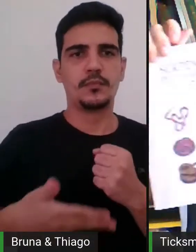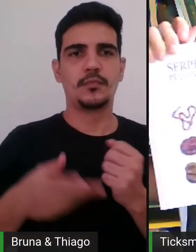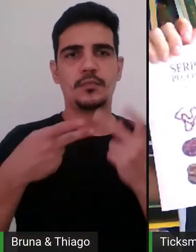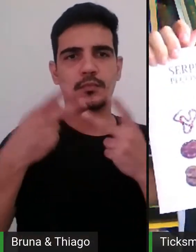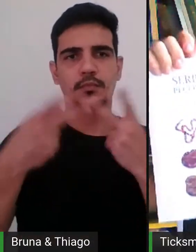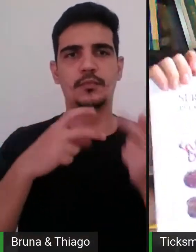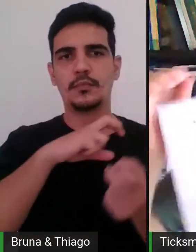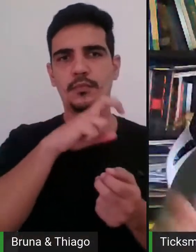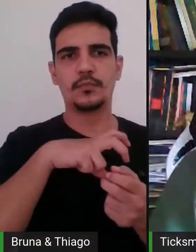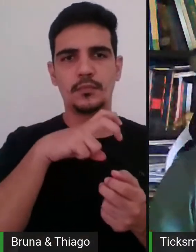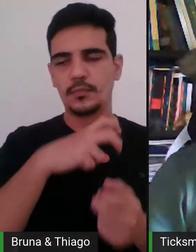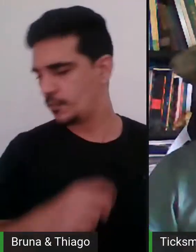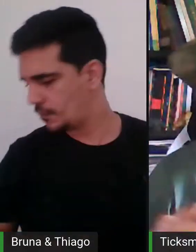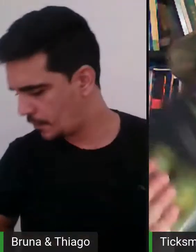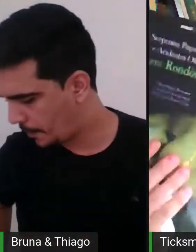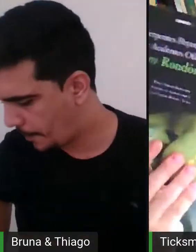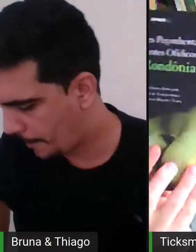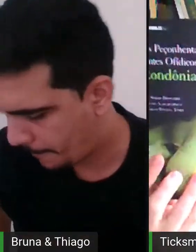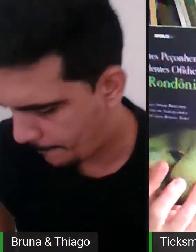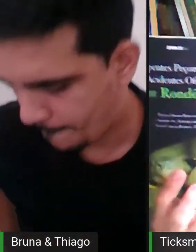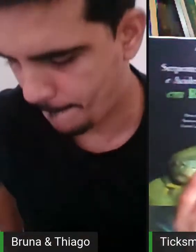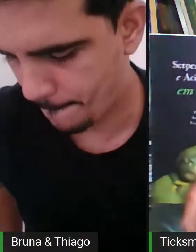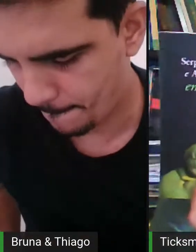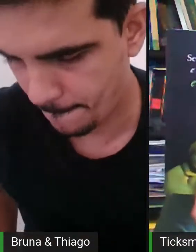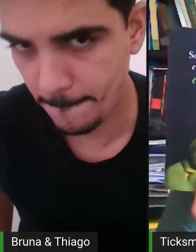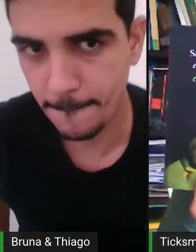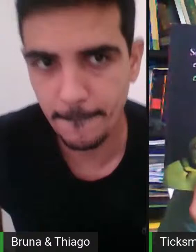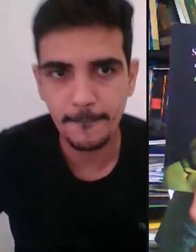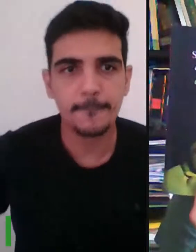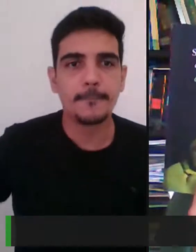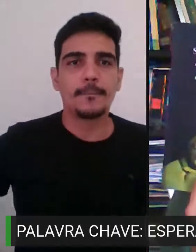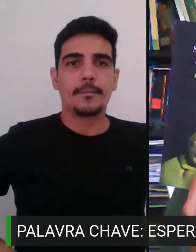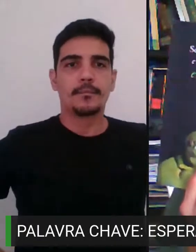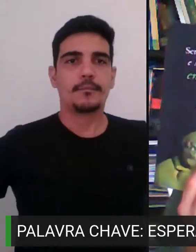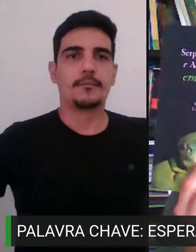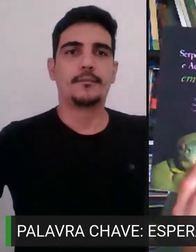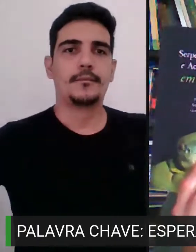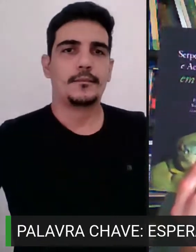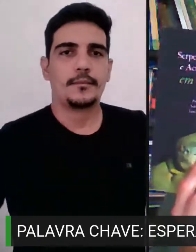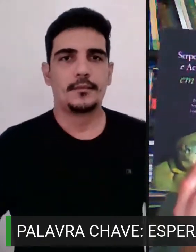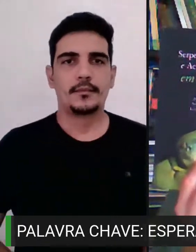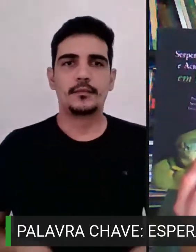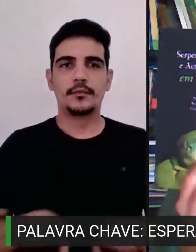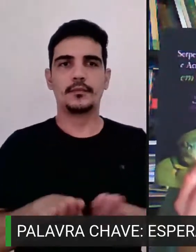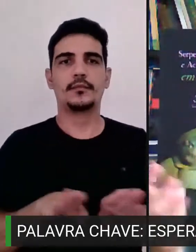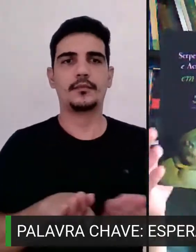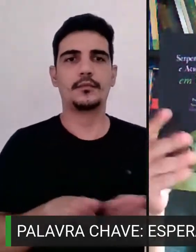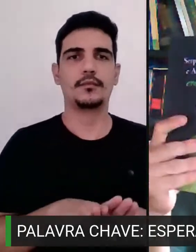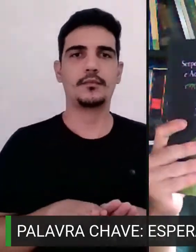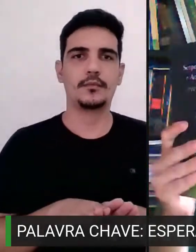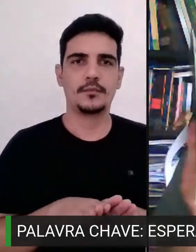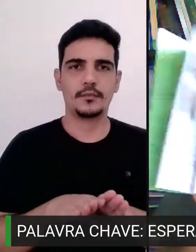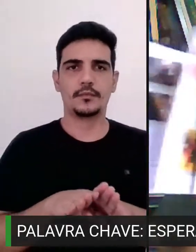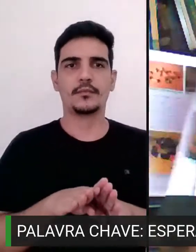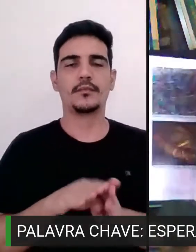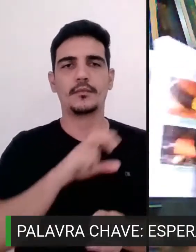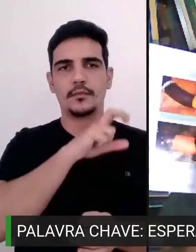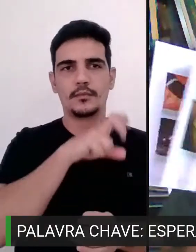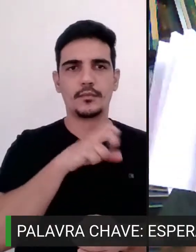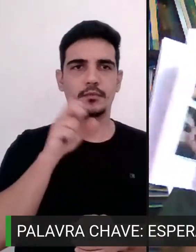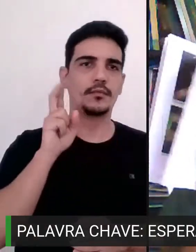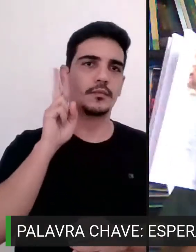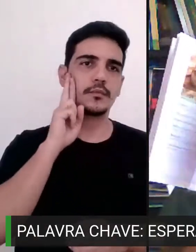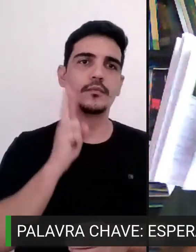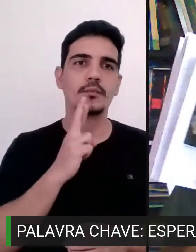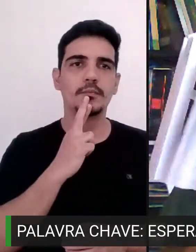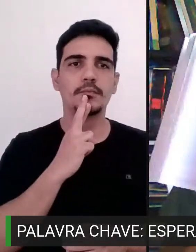Não é um livro de animais peçonhentos. Tem esse outro aqui, ó, que é do professor Simon, também do Paulo Sérgio Bernardes, as Serpentes de Rondônia, né, que é